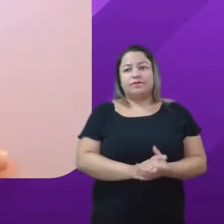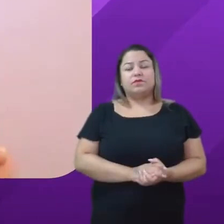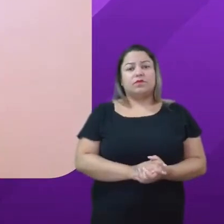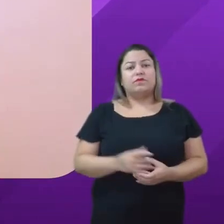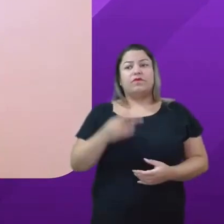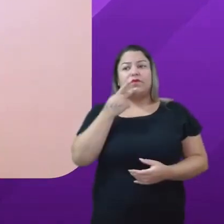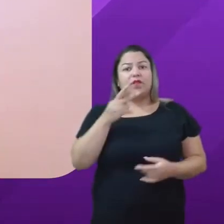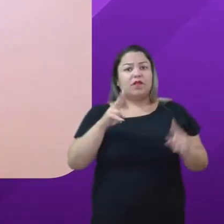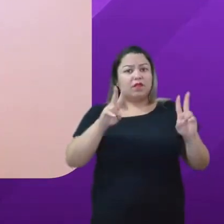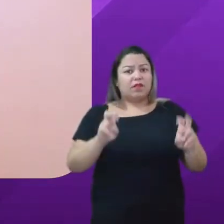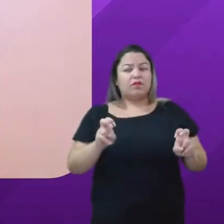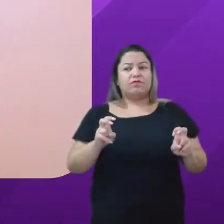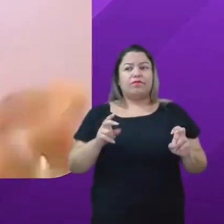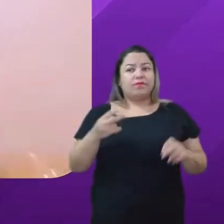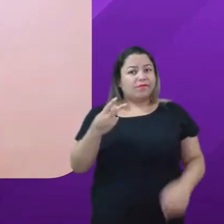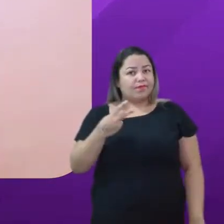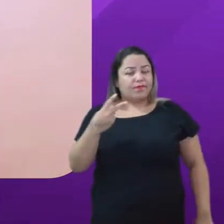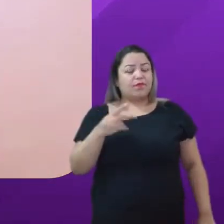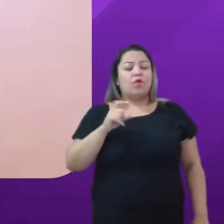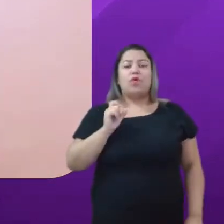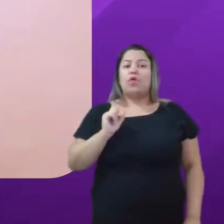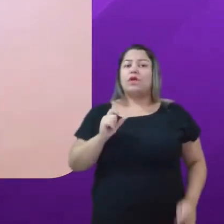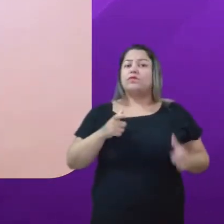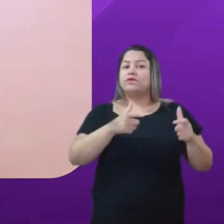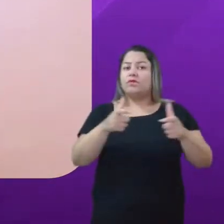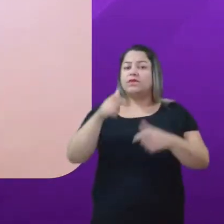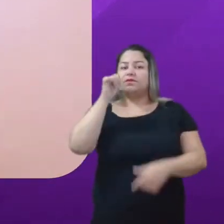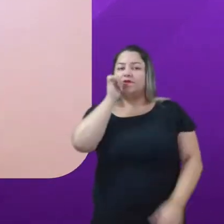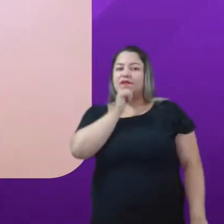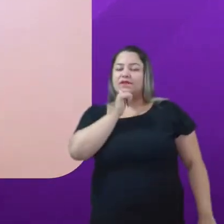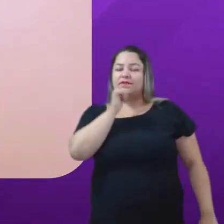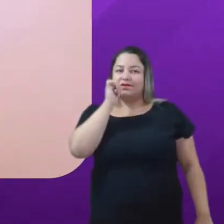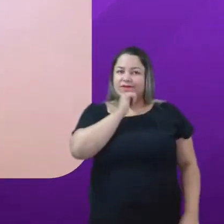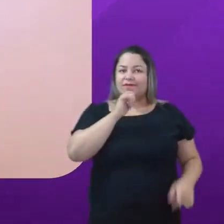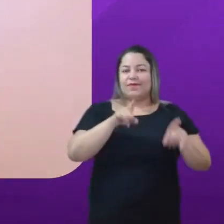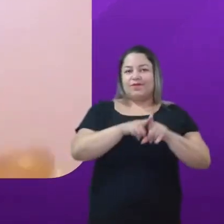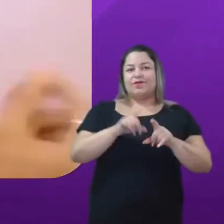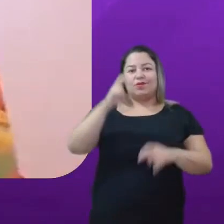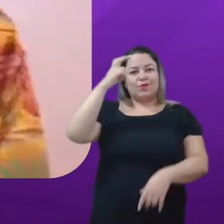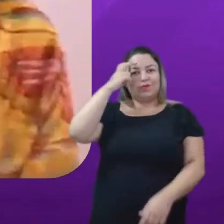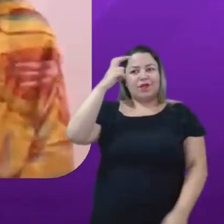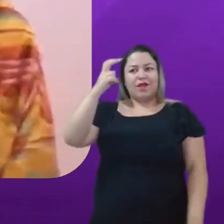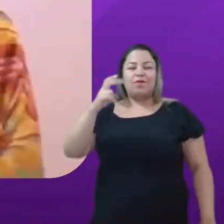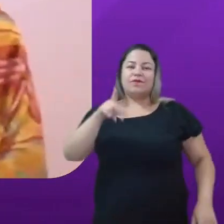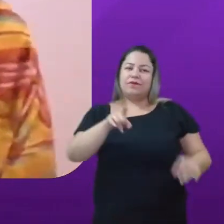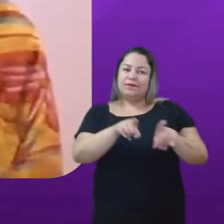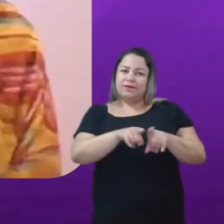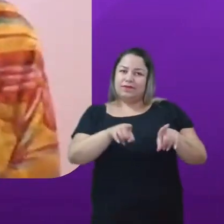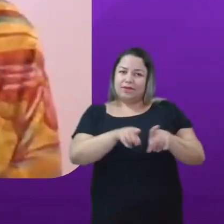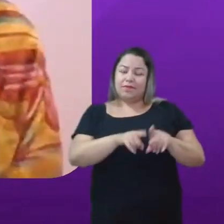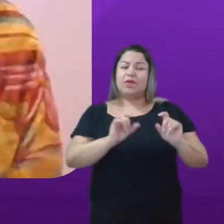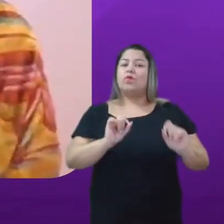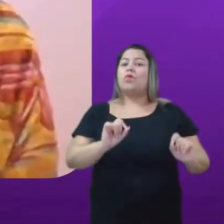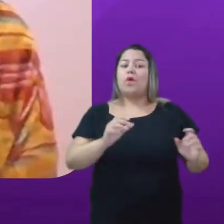vai falar desses dois recortes. Onde estão as mulheres no setor cultural e também de